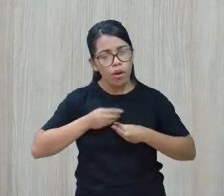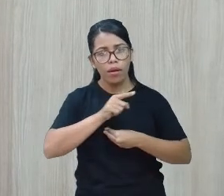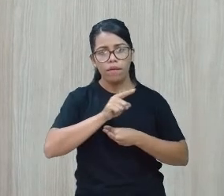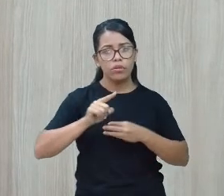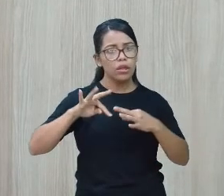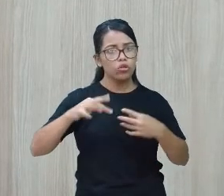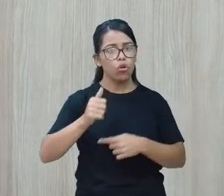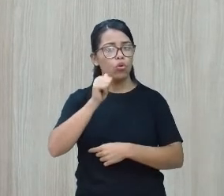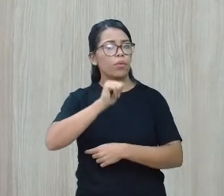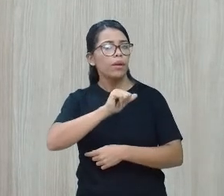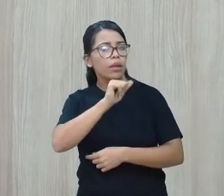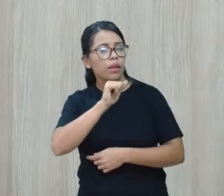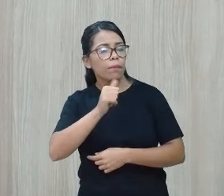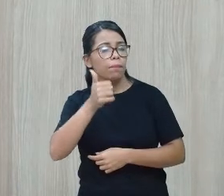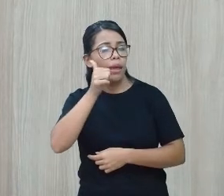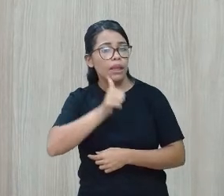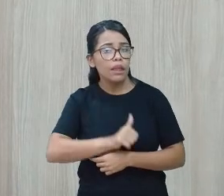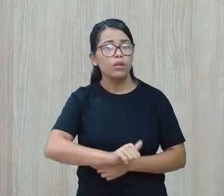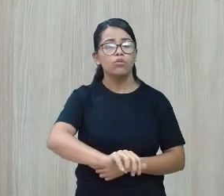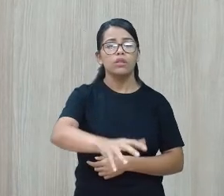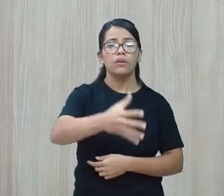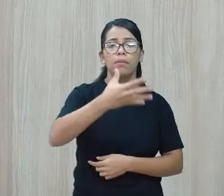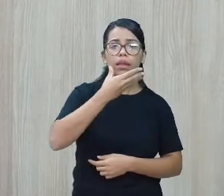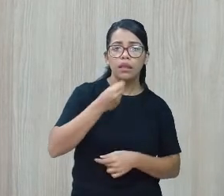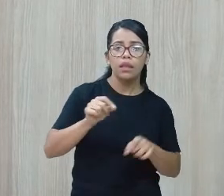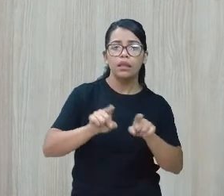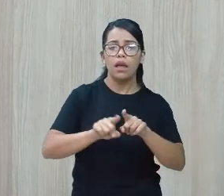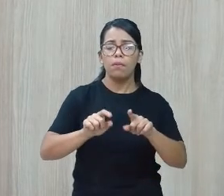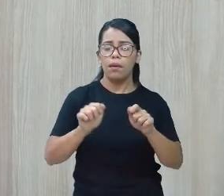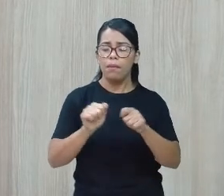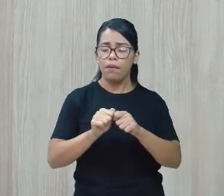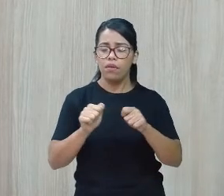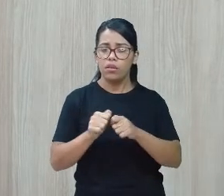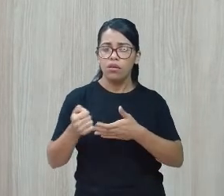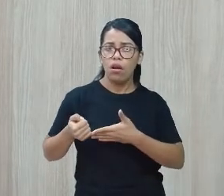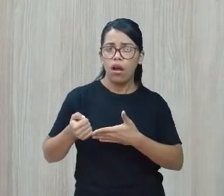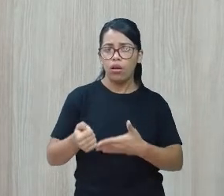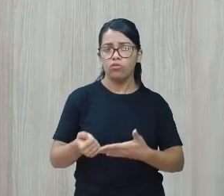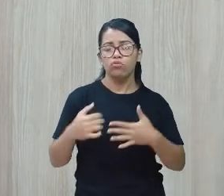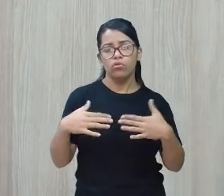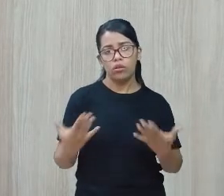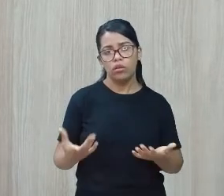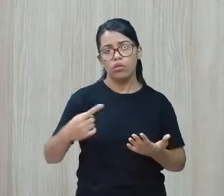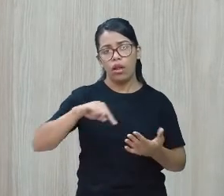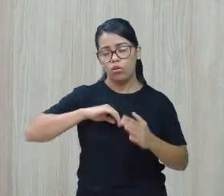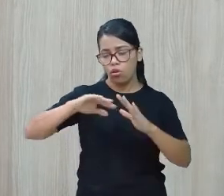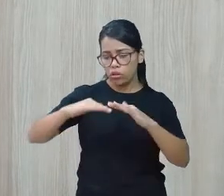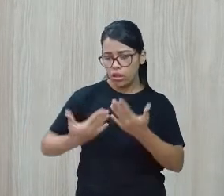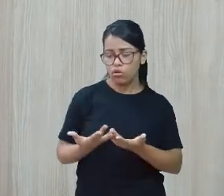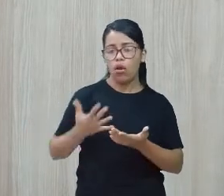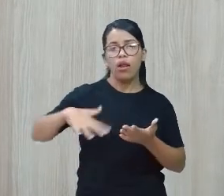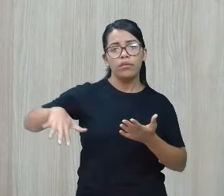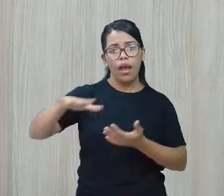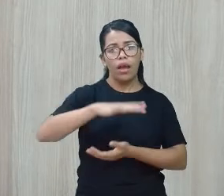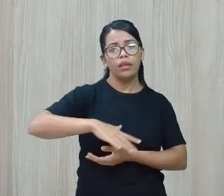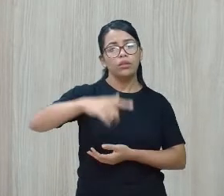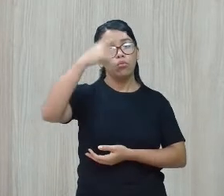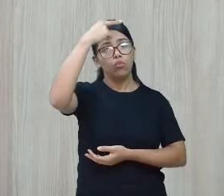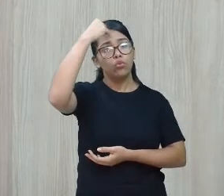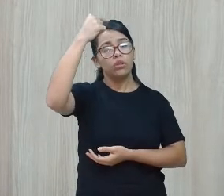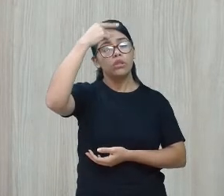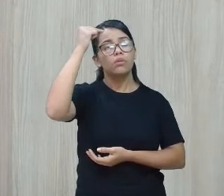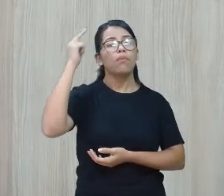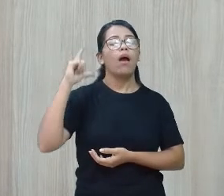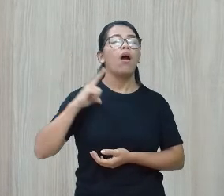meninos e meninas, né? Para fazer também até essa ponte. Na nossa escola, ou seja, nas escolas, né, da rede municipal, tem um setor